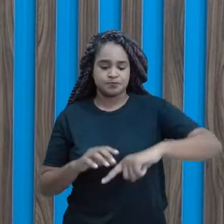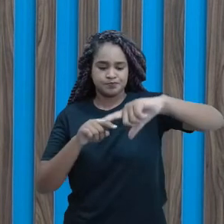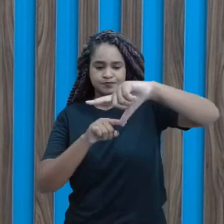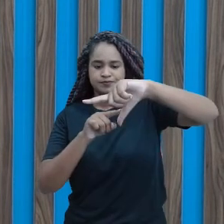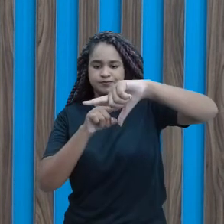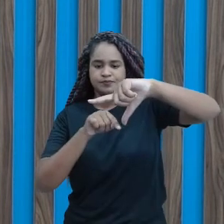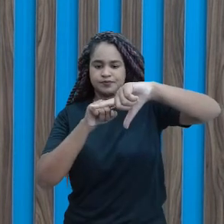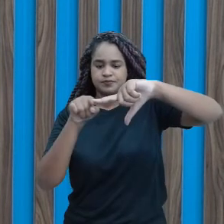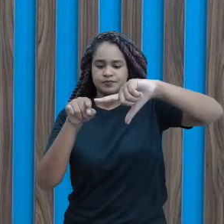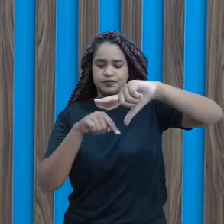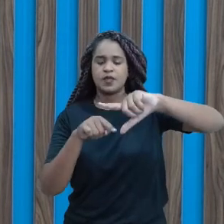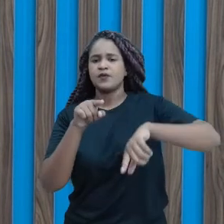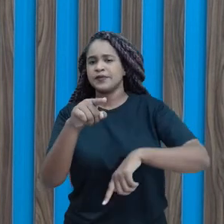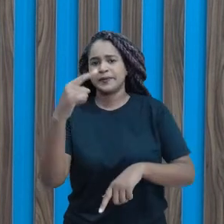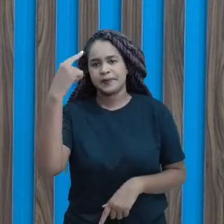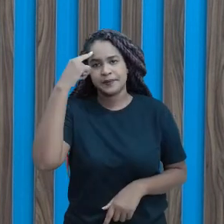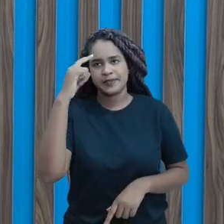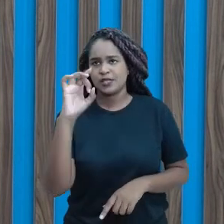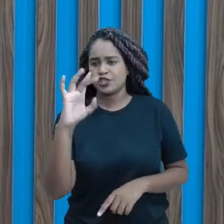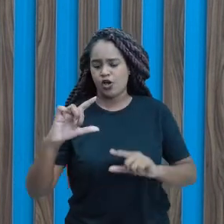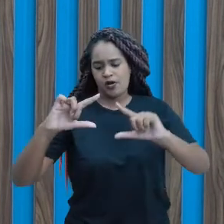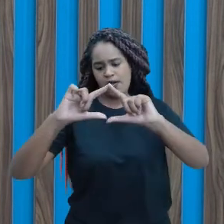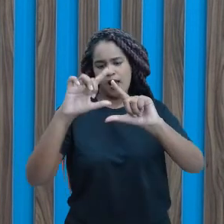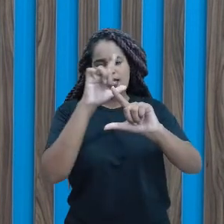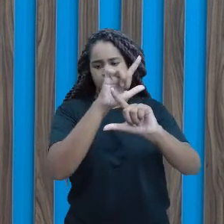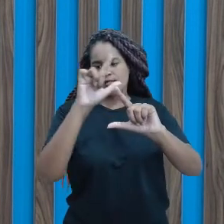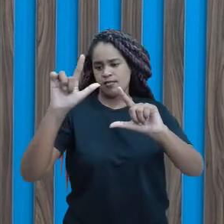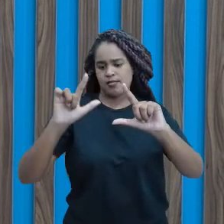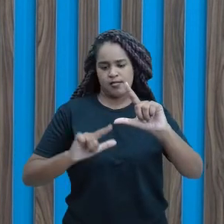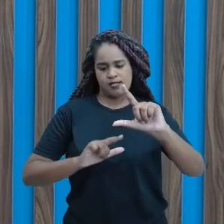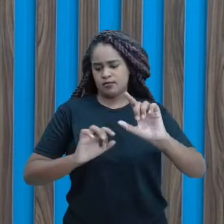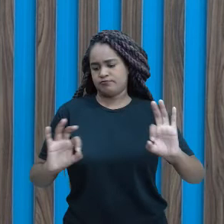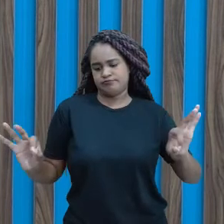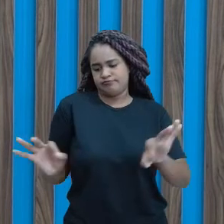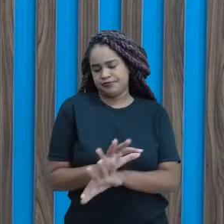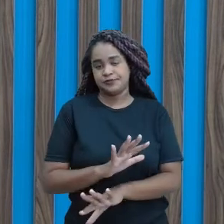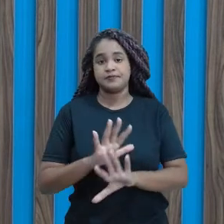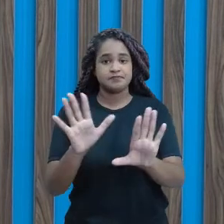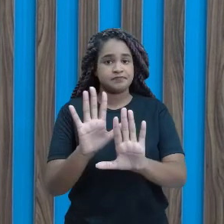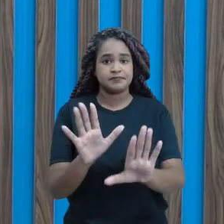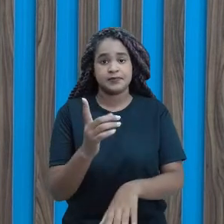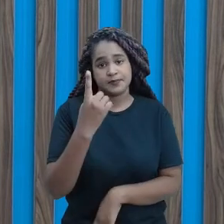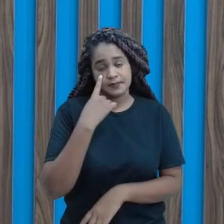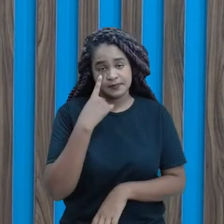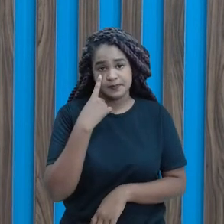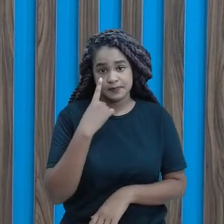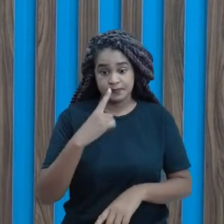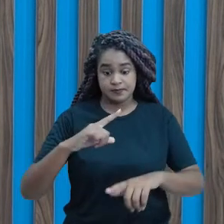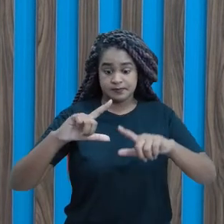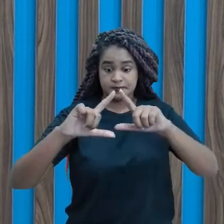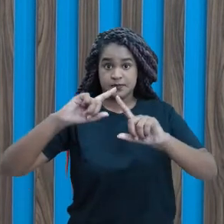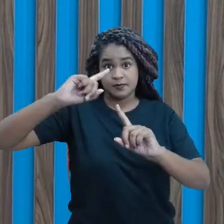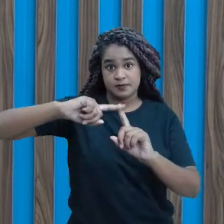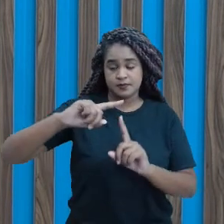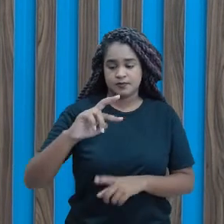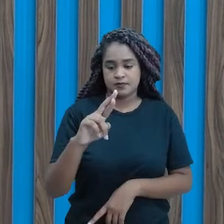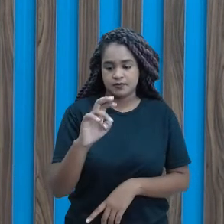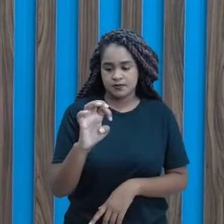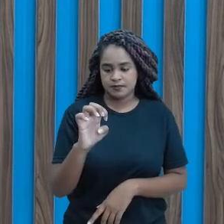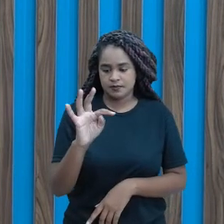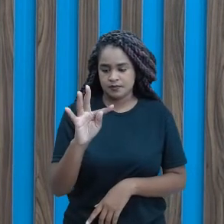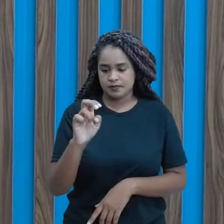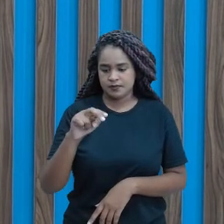os 3 lados e acabou-se. Então, a gente primeiro mostrou que quando o triângulo ele é retângulo, ele tem 2 lados chamados